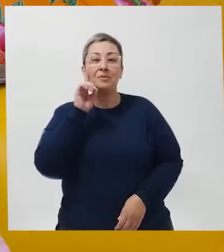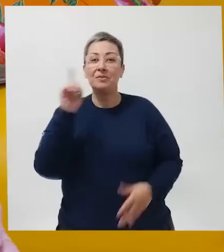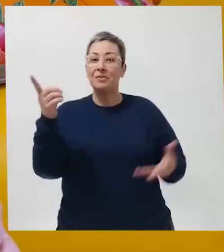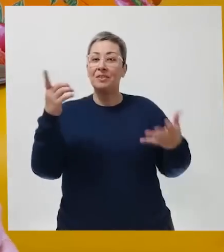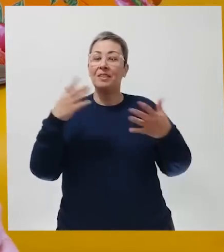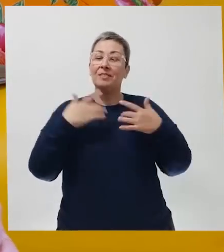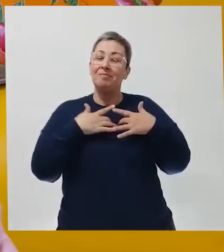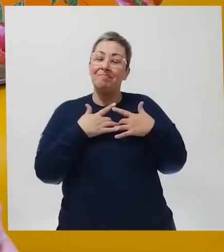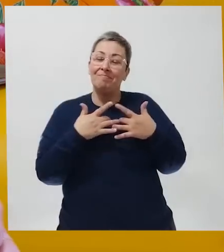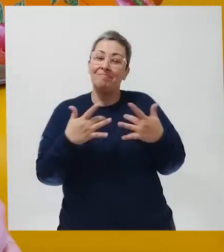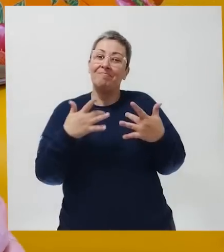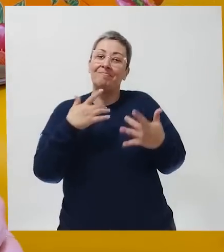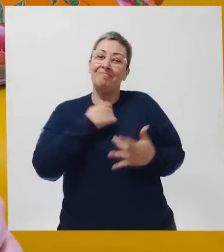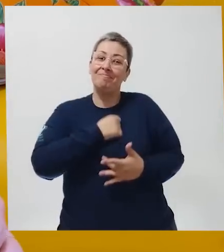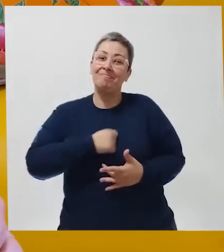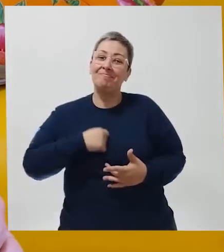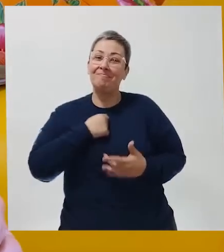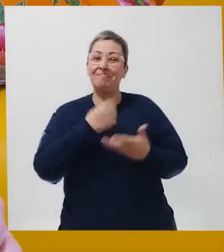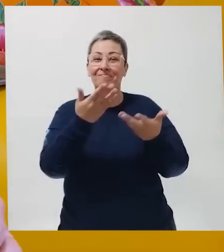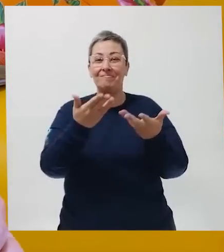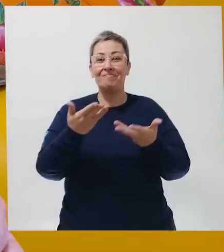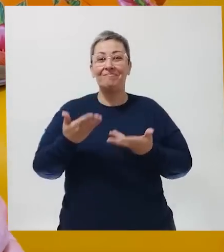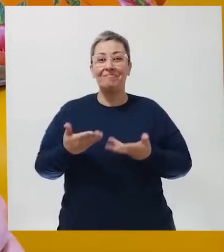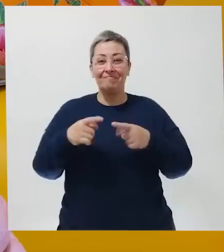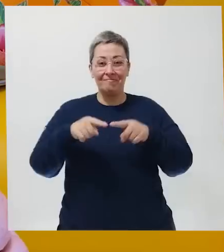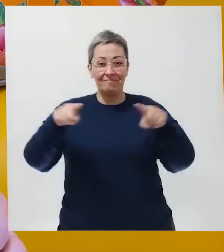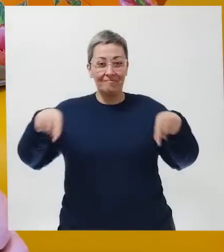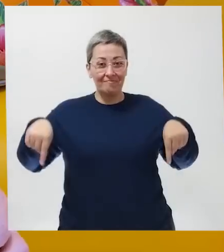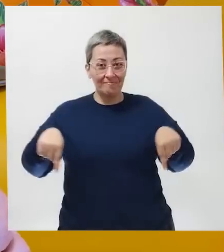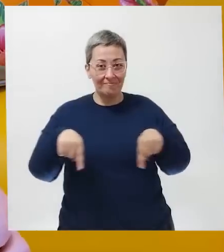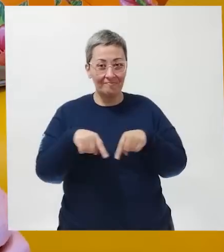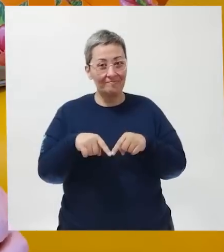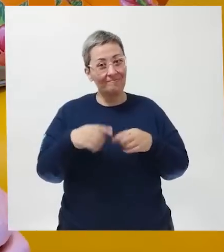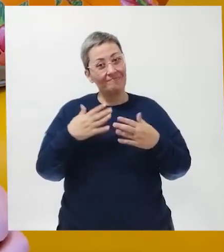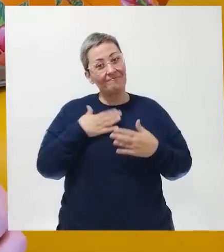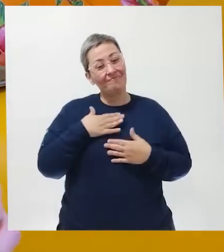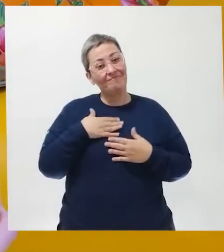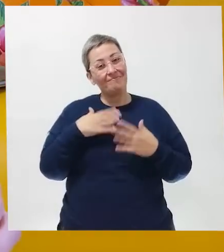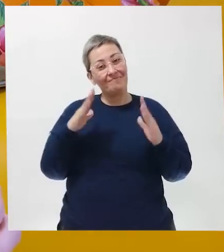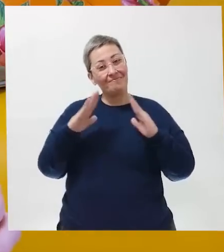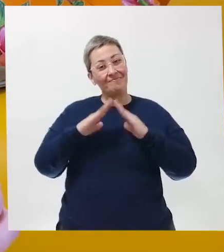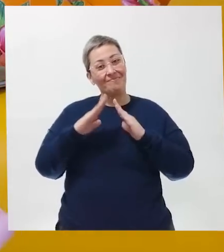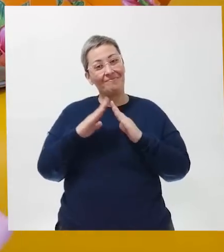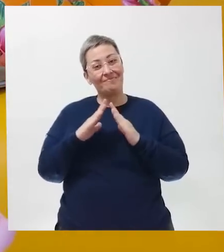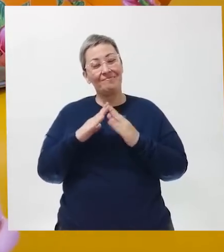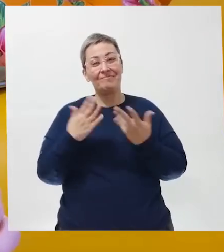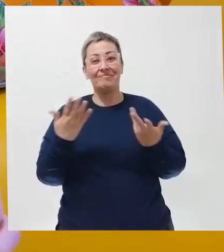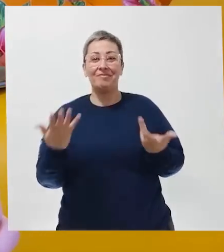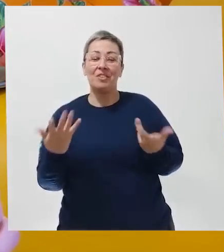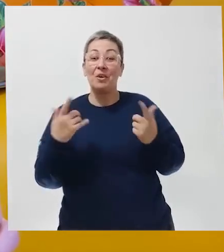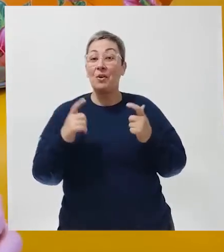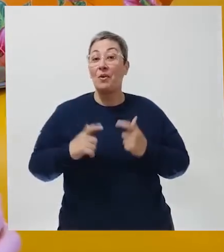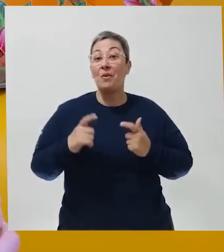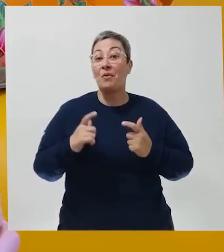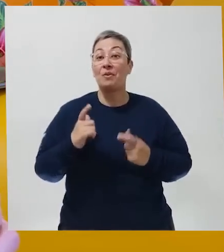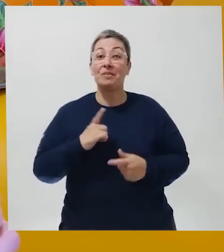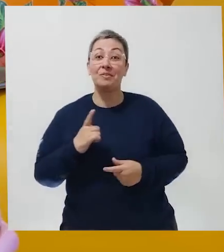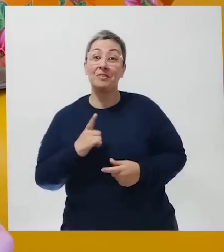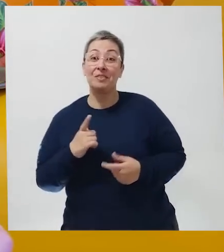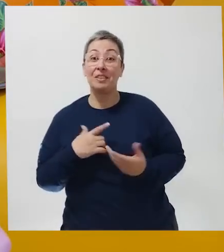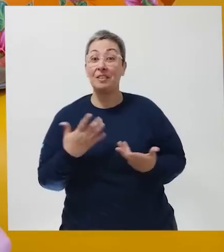Bom dia! Com o meu coração cheio de saudade, eu recebo vocês na sala da